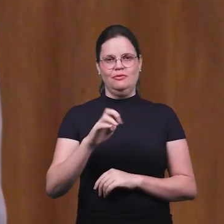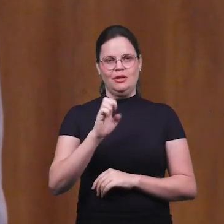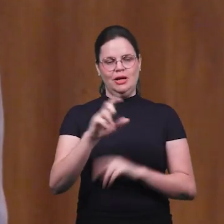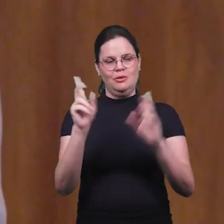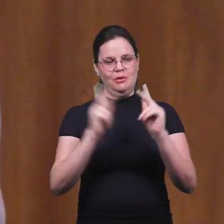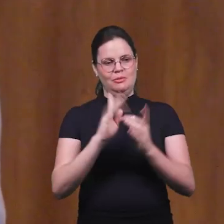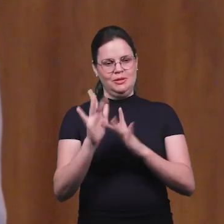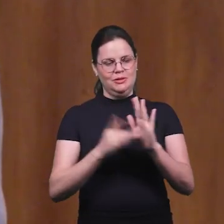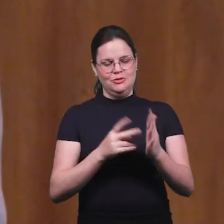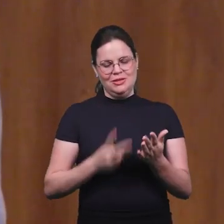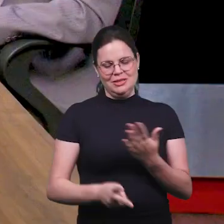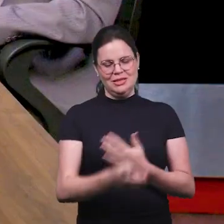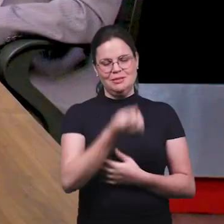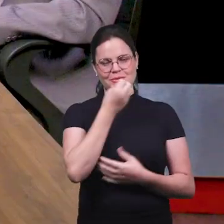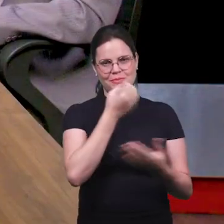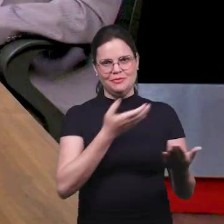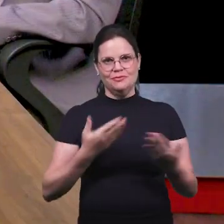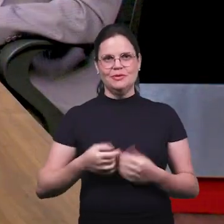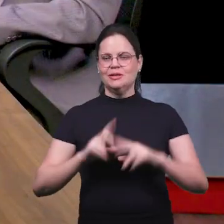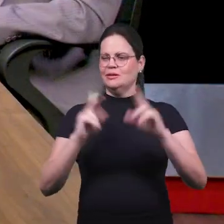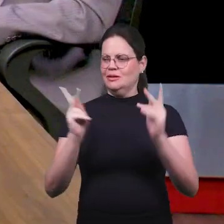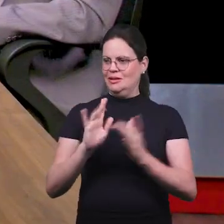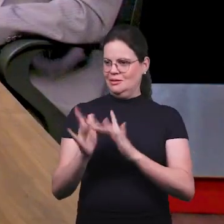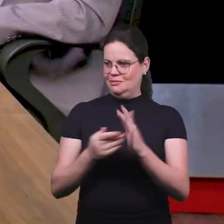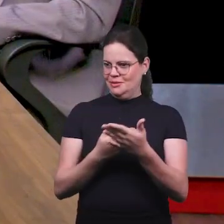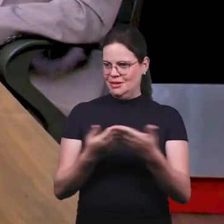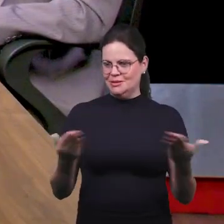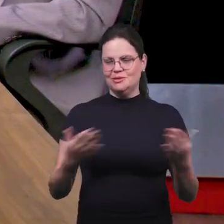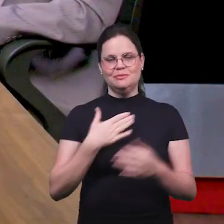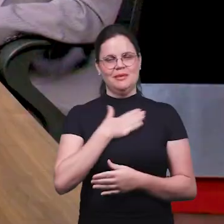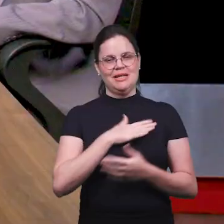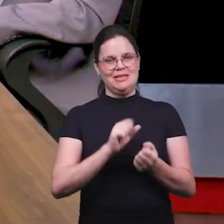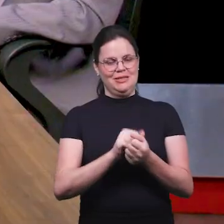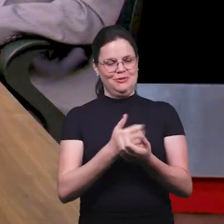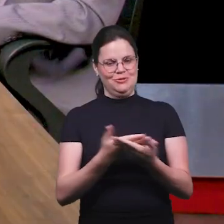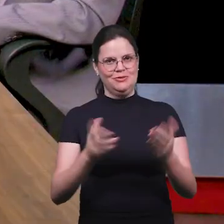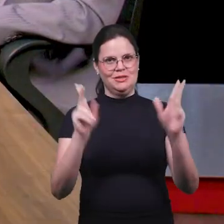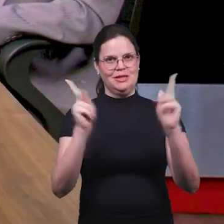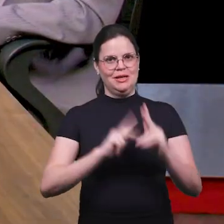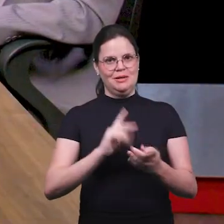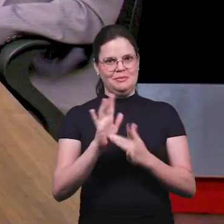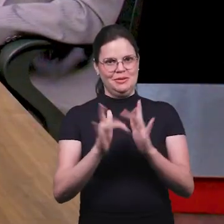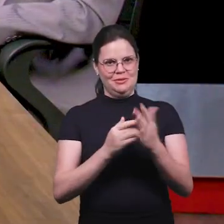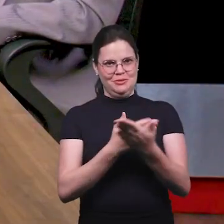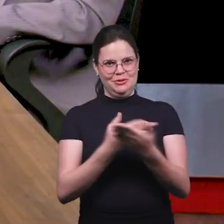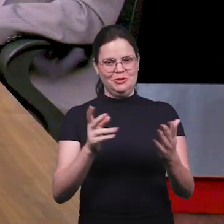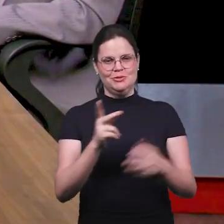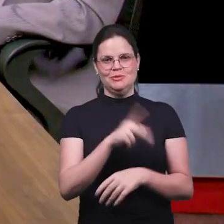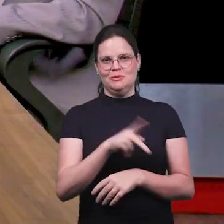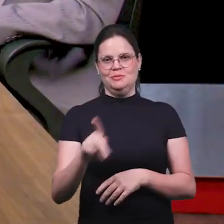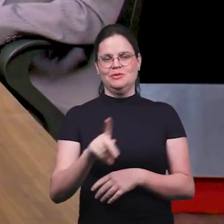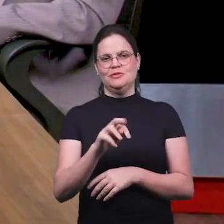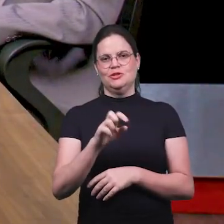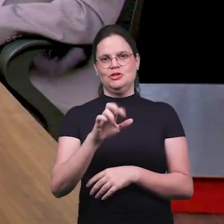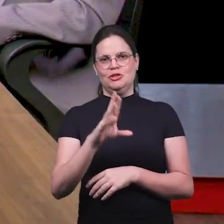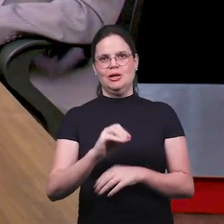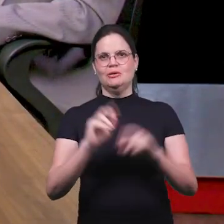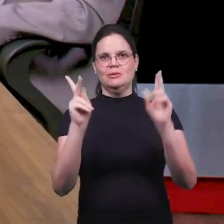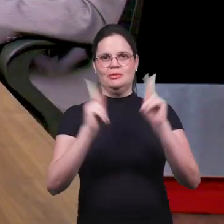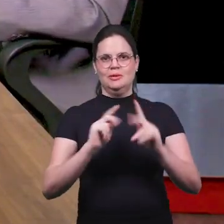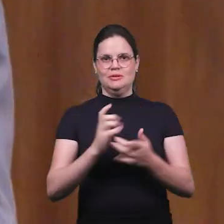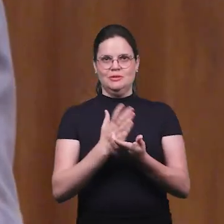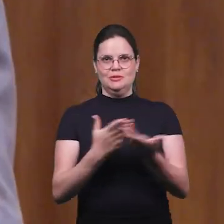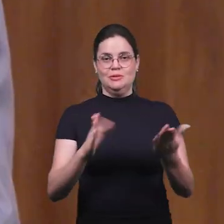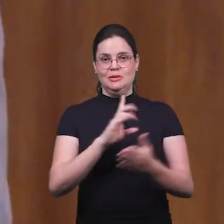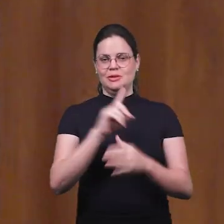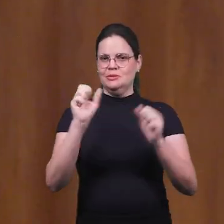sempre bem-vindo. Amém, paz do Senhor Willi, pastor Tiago, um prazer participar. Amém, paz do Senhor, pastor Tiago. Pai do Senhor, Deus abençoe.